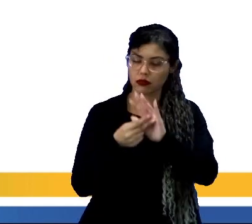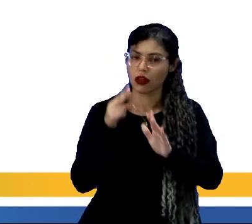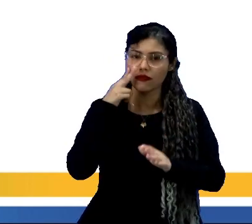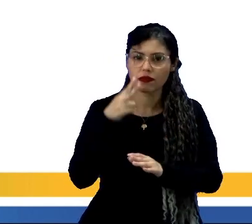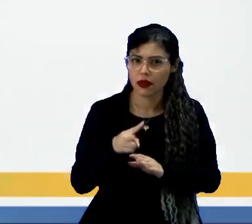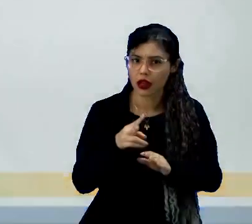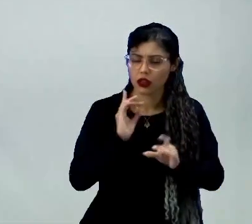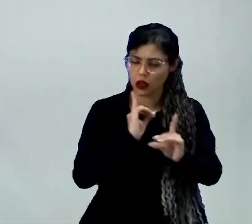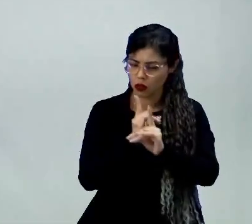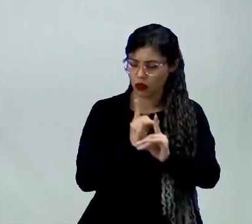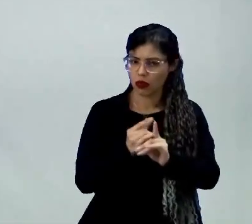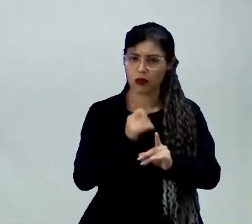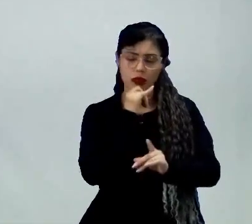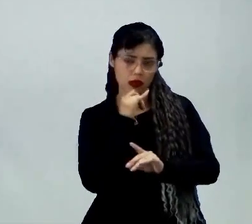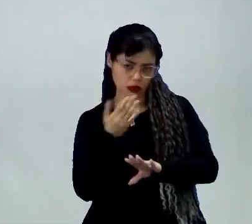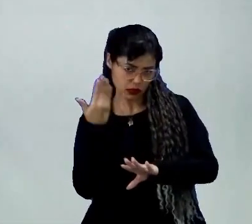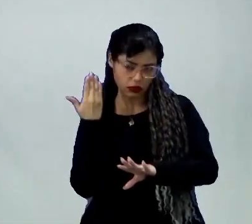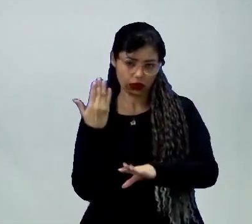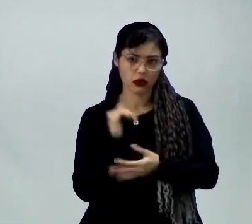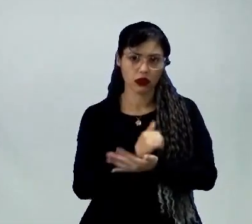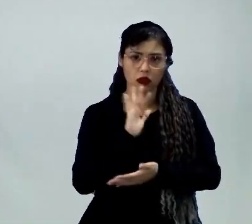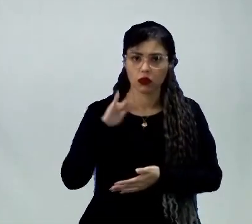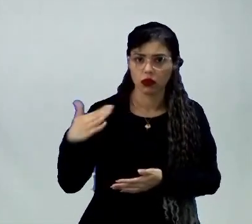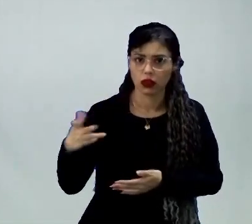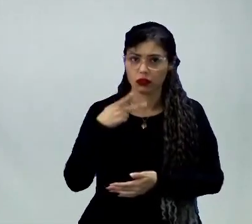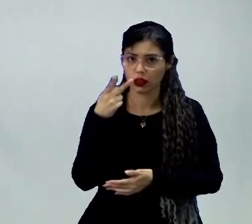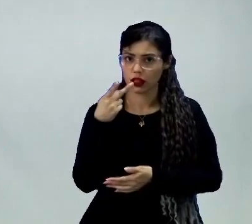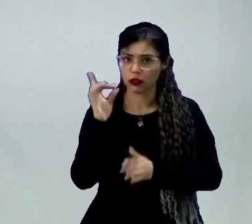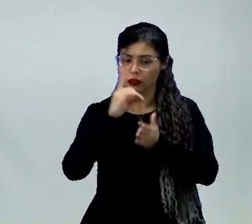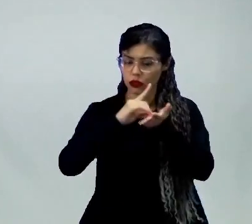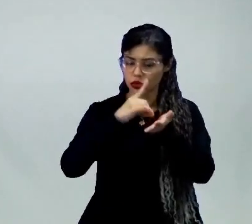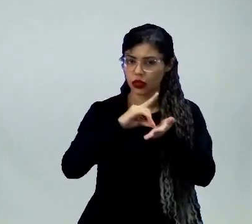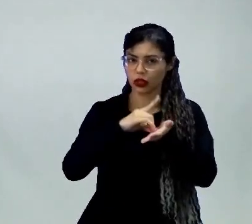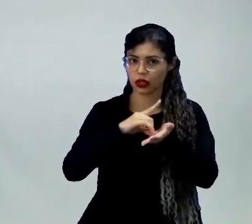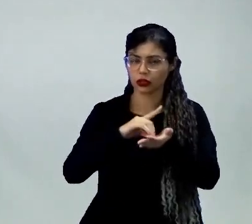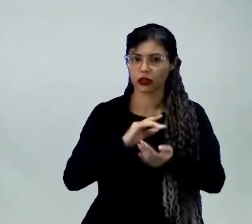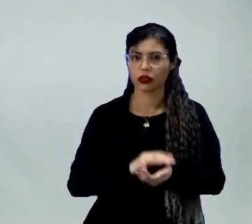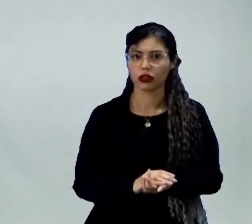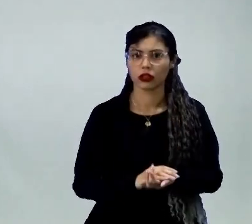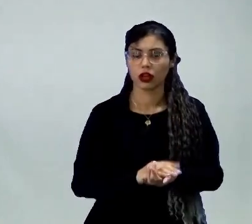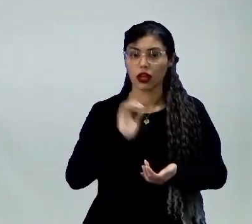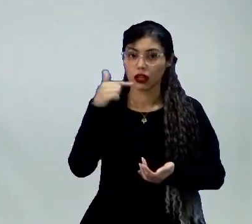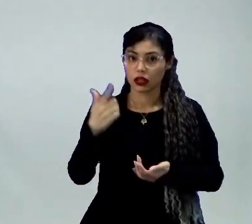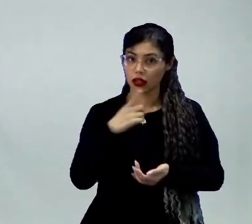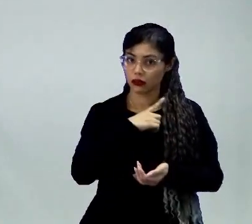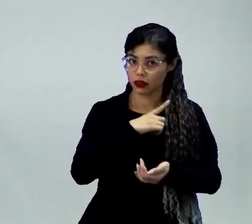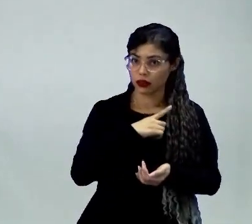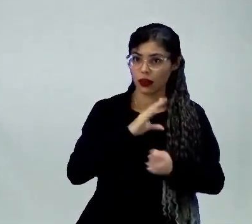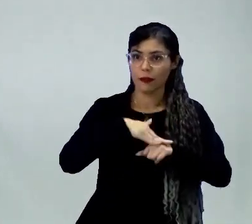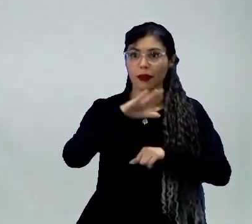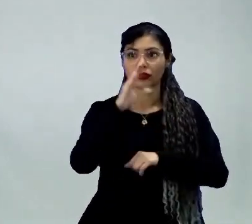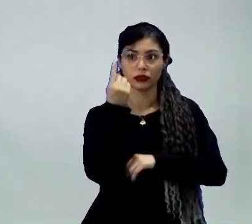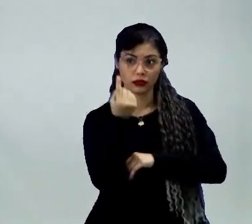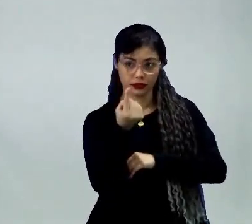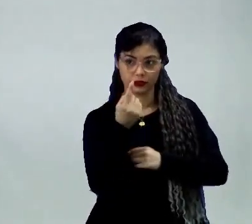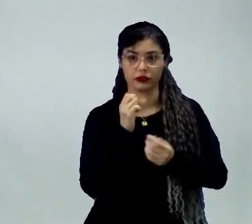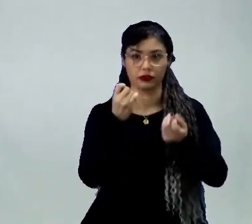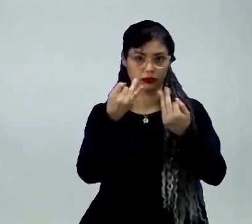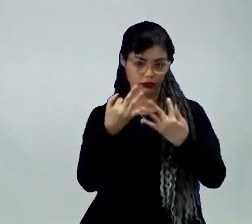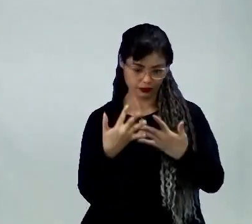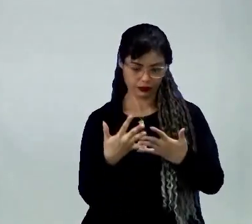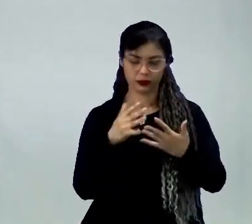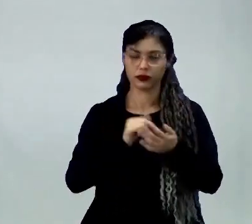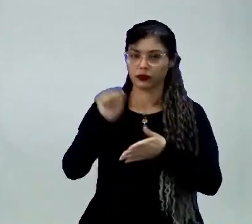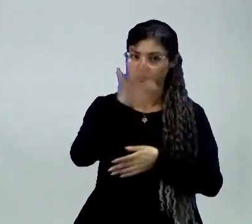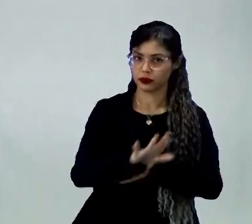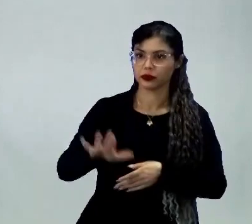viu nos exemplos anteriores, quando se fala do dicionário, né? Lá vai estando mais de uma